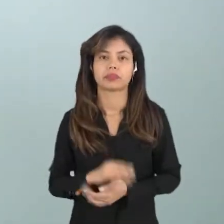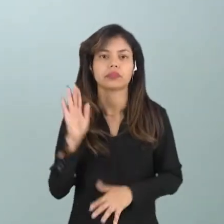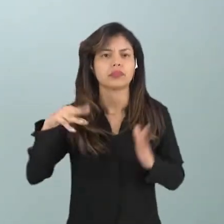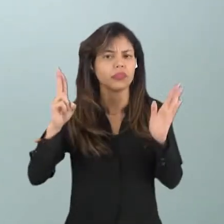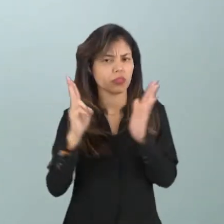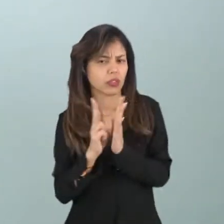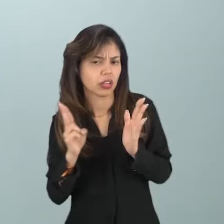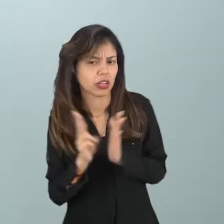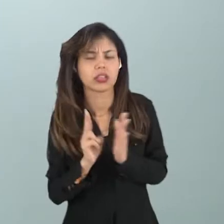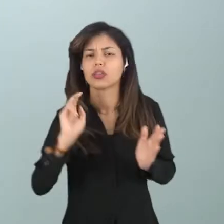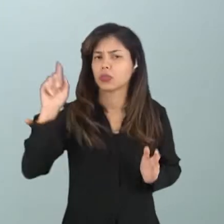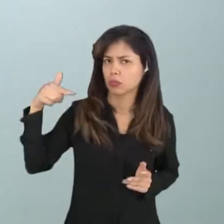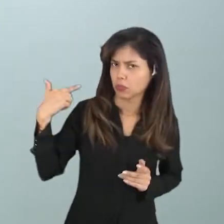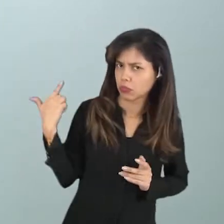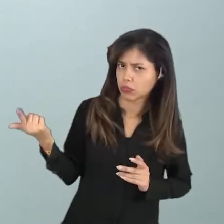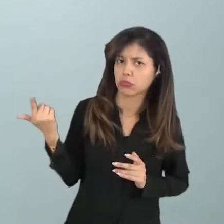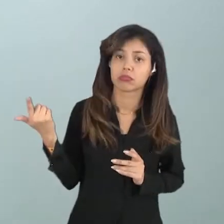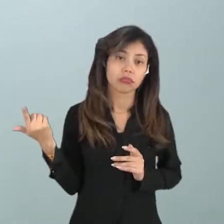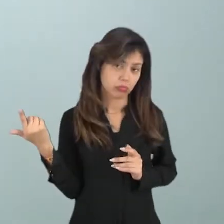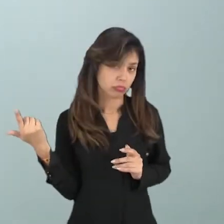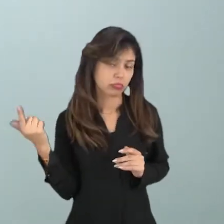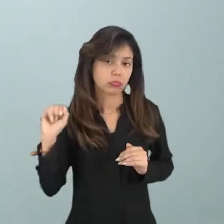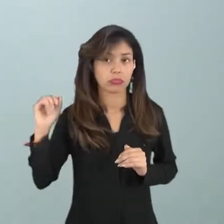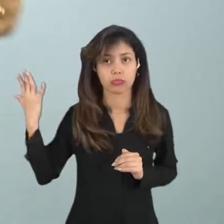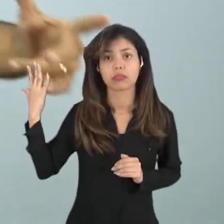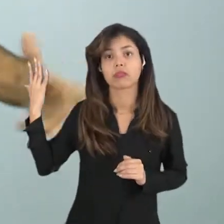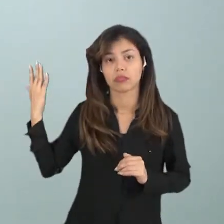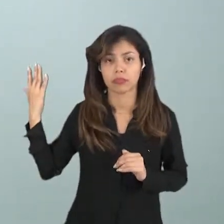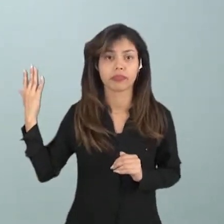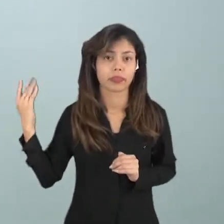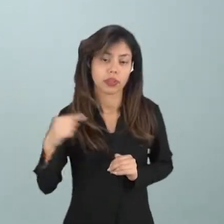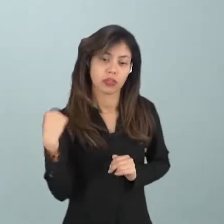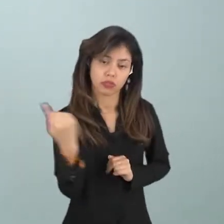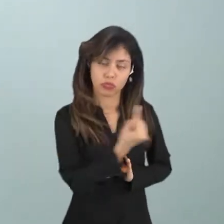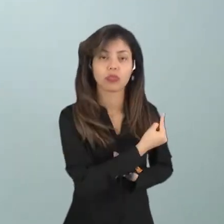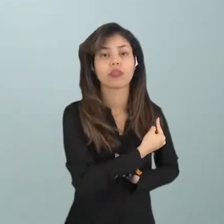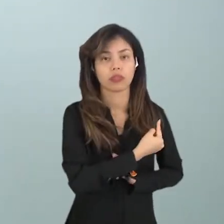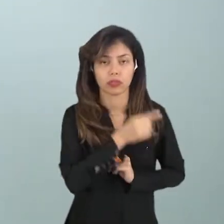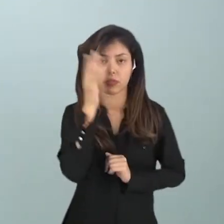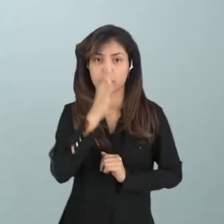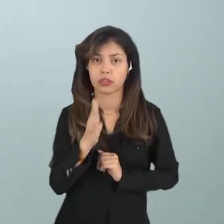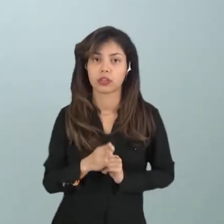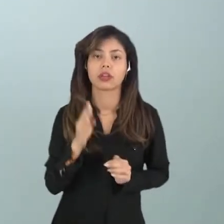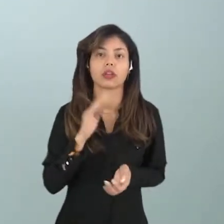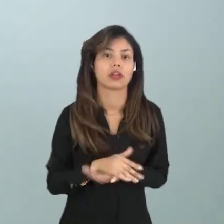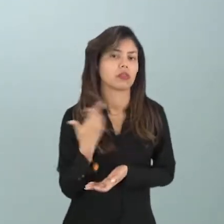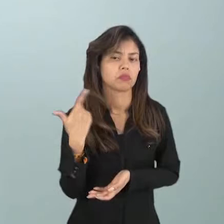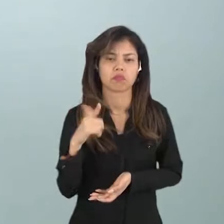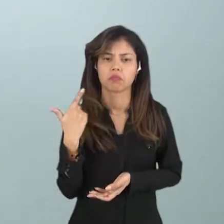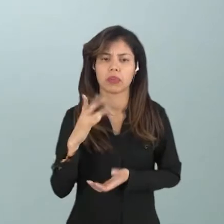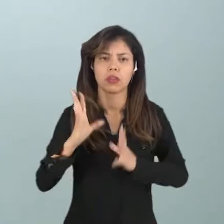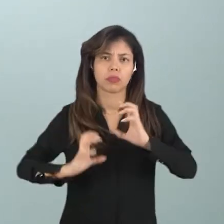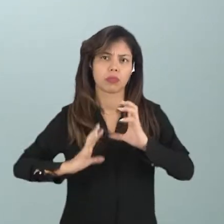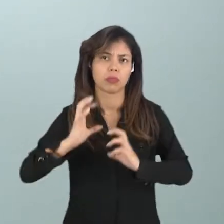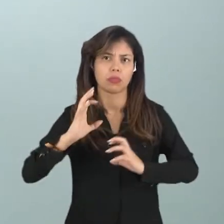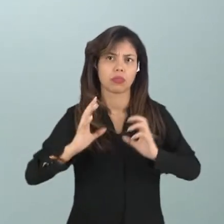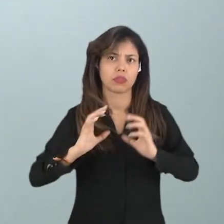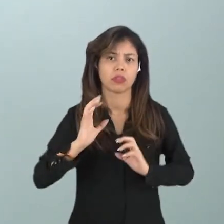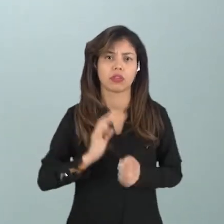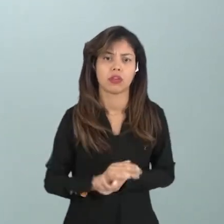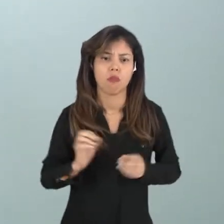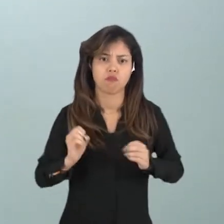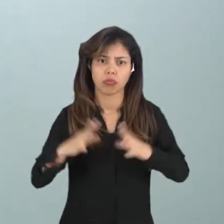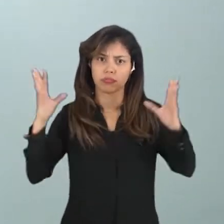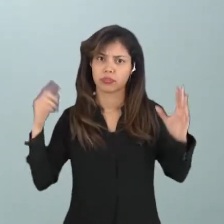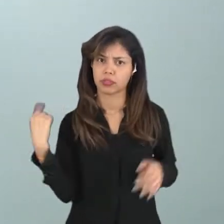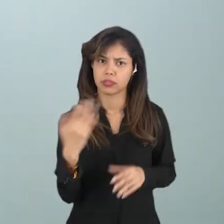índios e outros, isso acontece, mas entre nós a gente não tem esse temor de a qualquer momento explodir algo